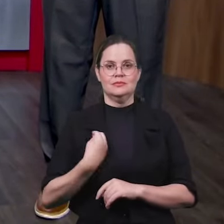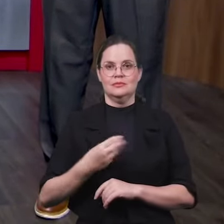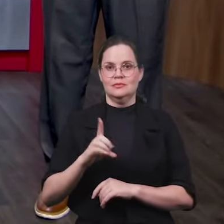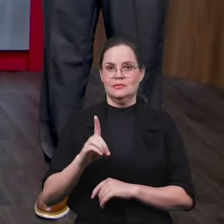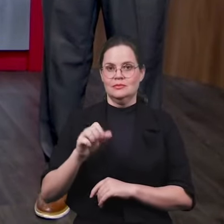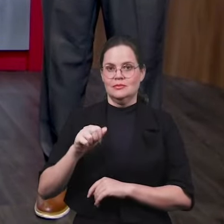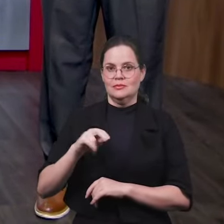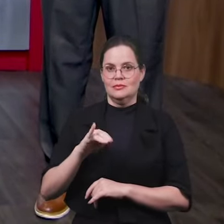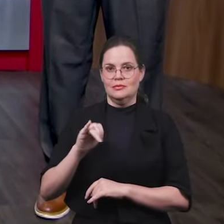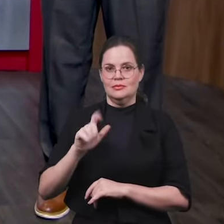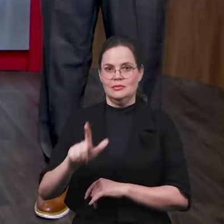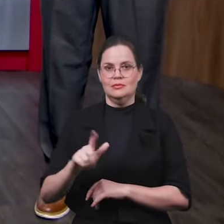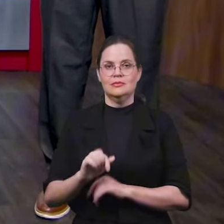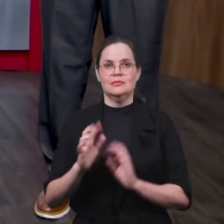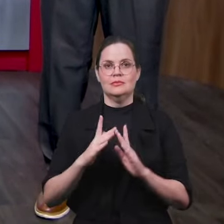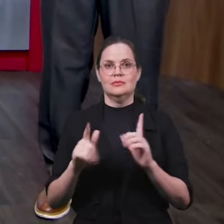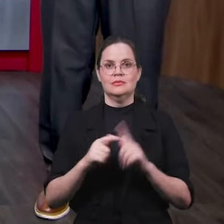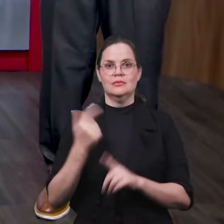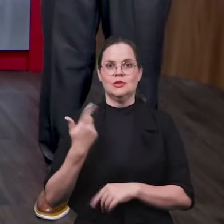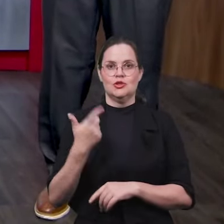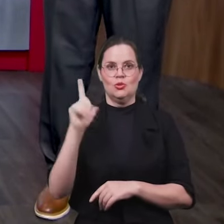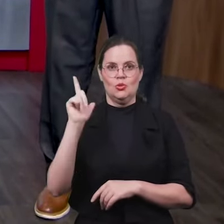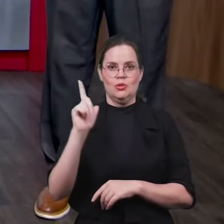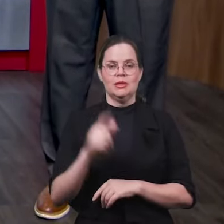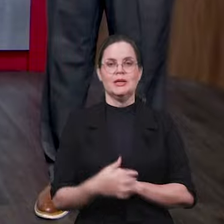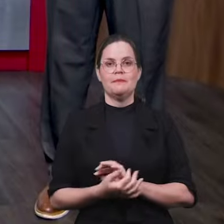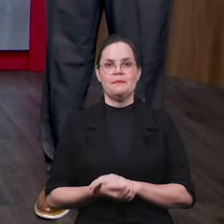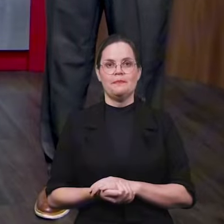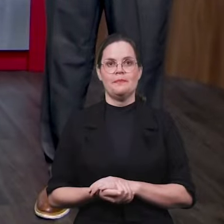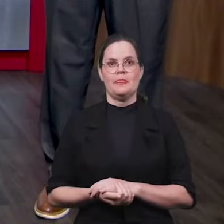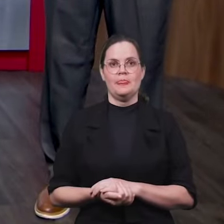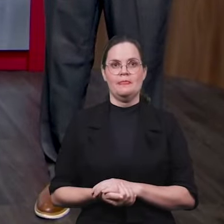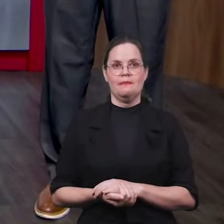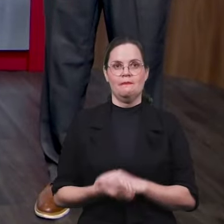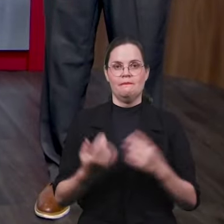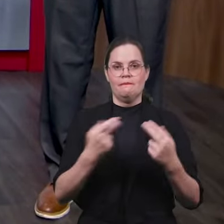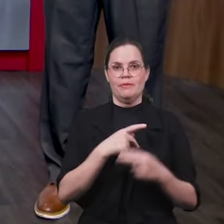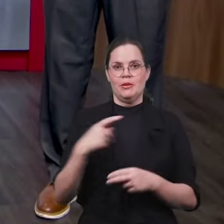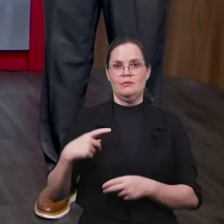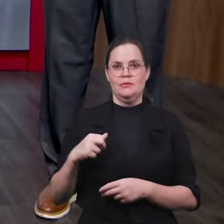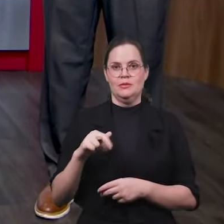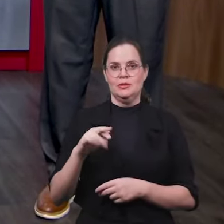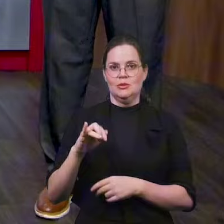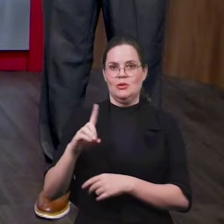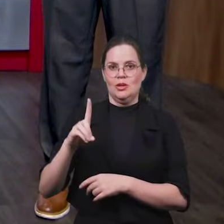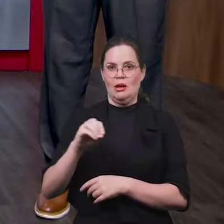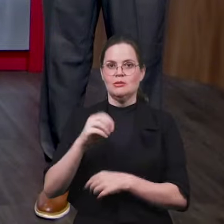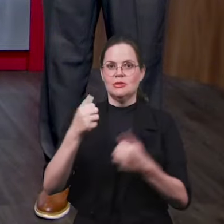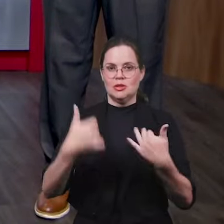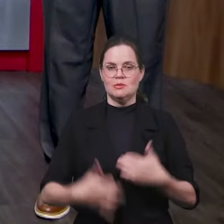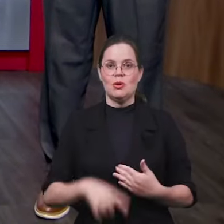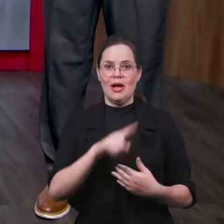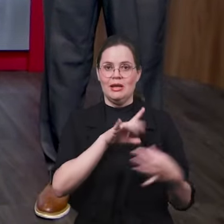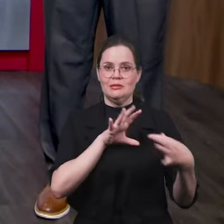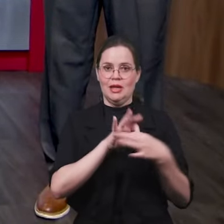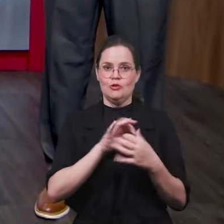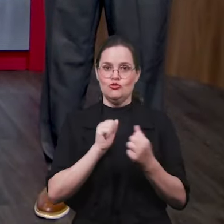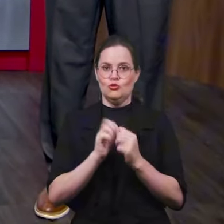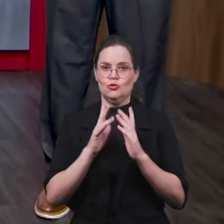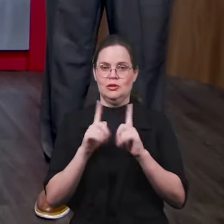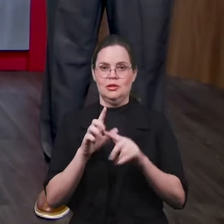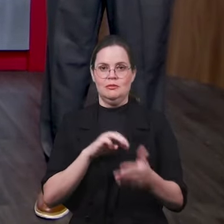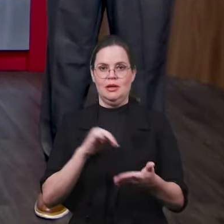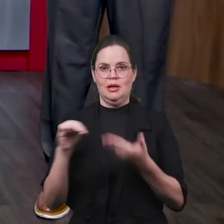Daniel. Amén. O pastor Daniel pertence a uma outra igreja, como disse o pastor Ronaldo, que está em comunhão